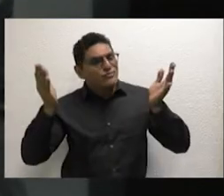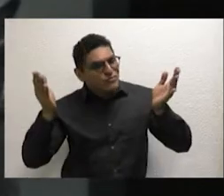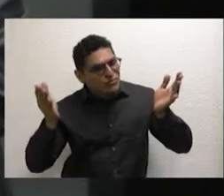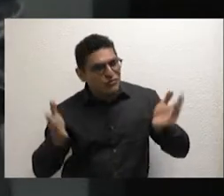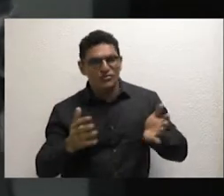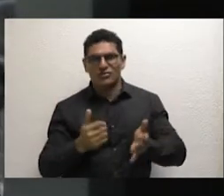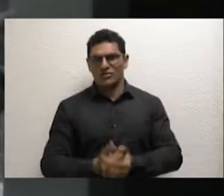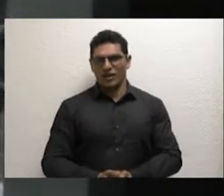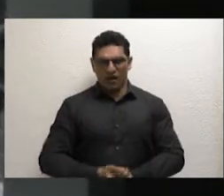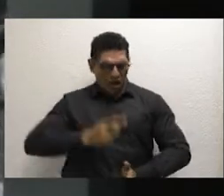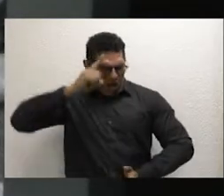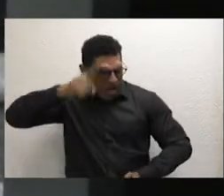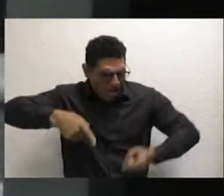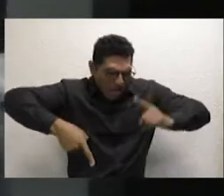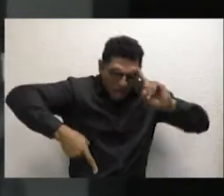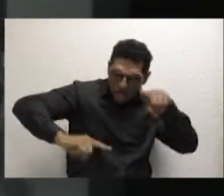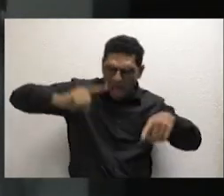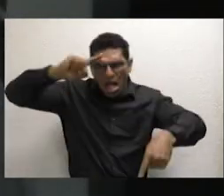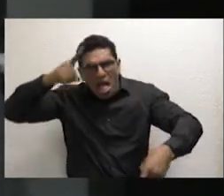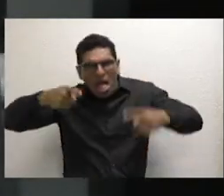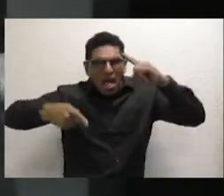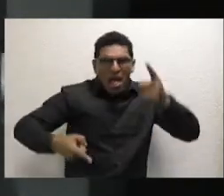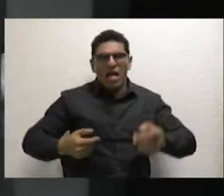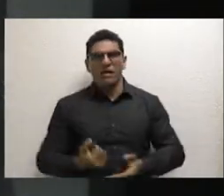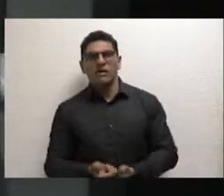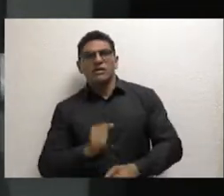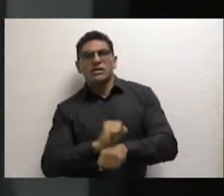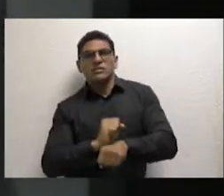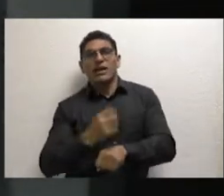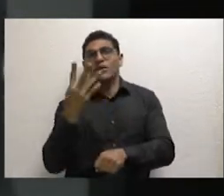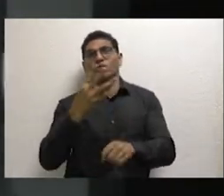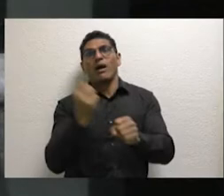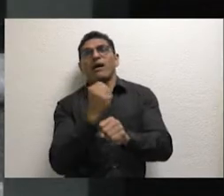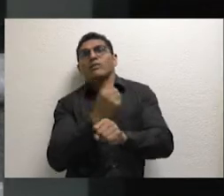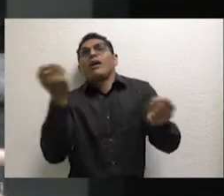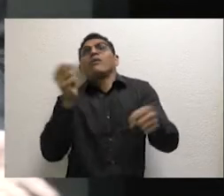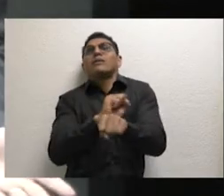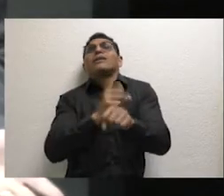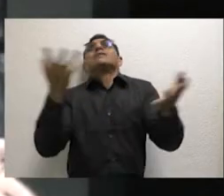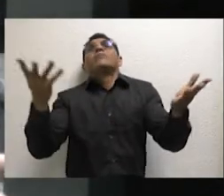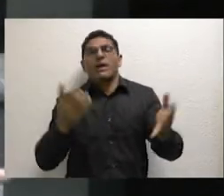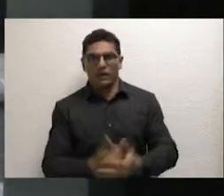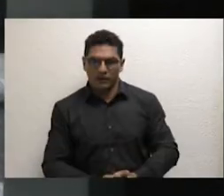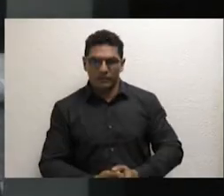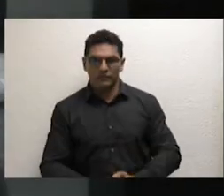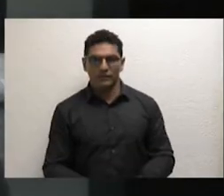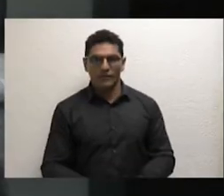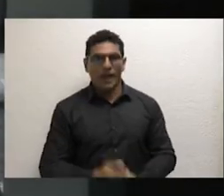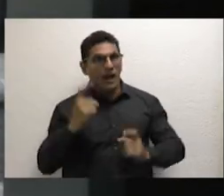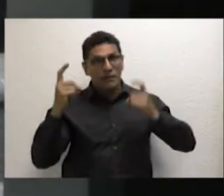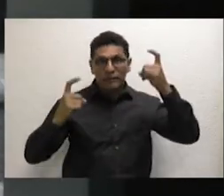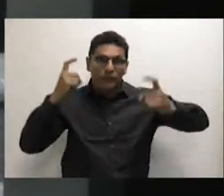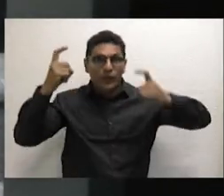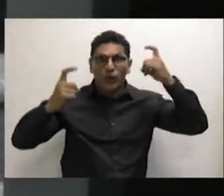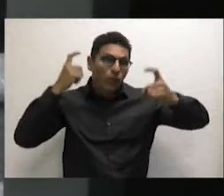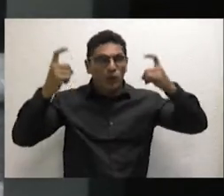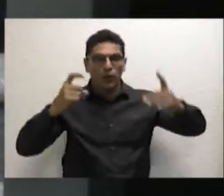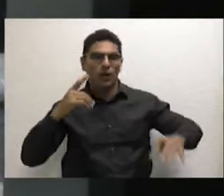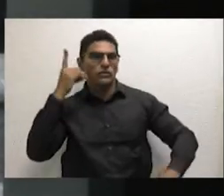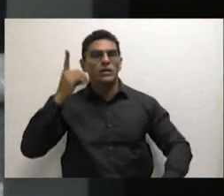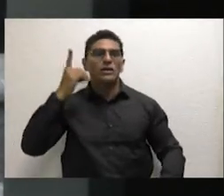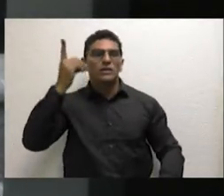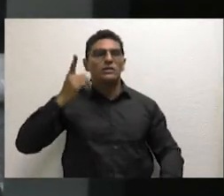autoritária o que esperar dos próximos quatro anos é preocupante deputado